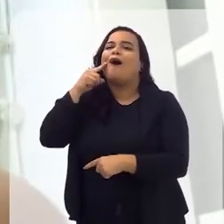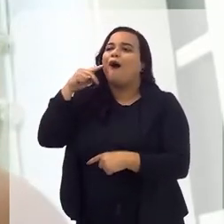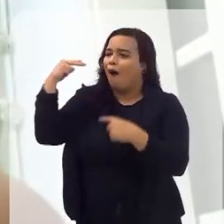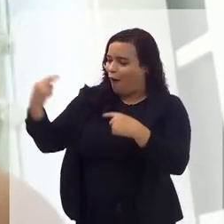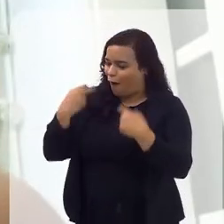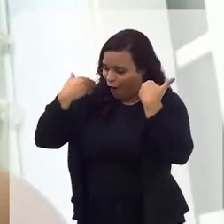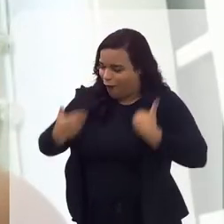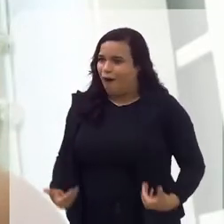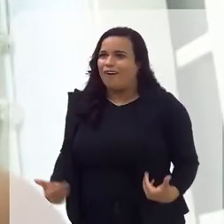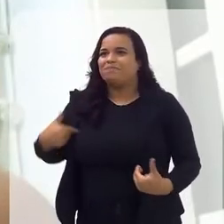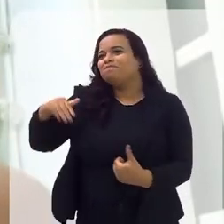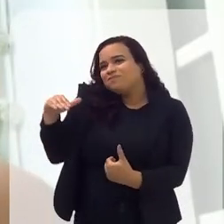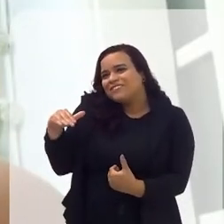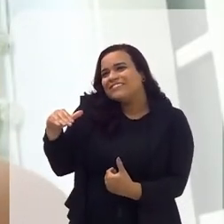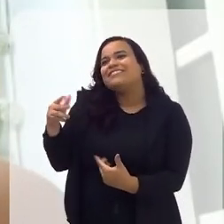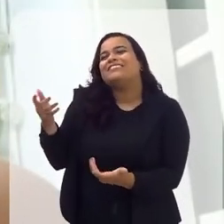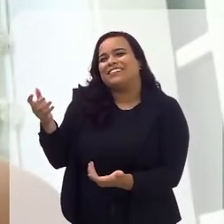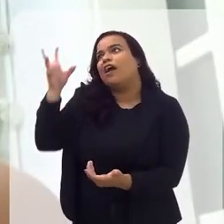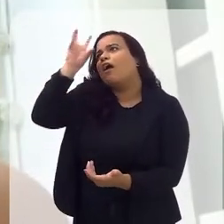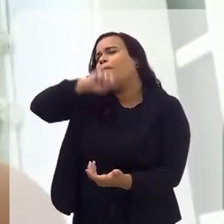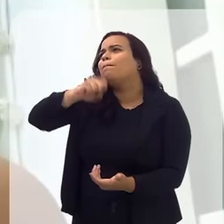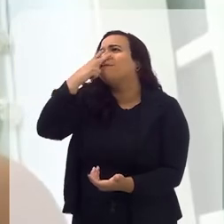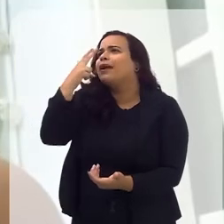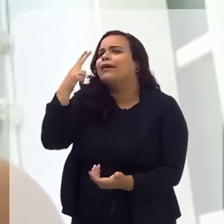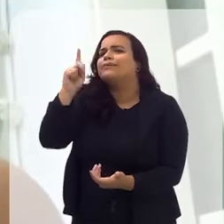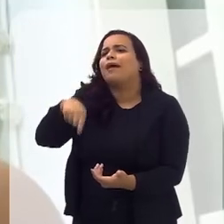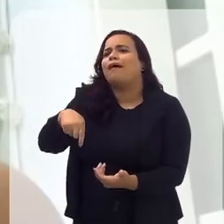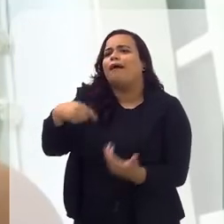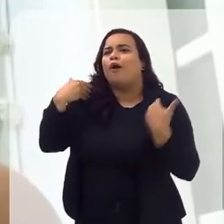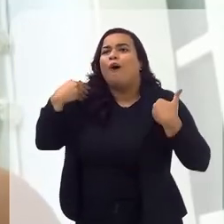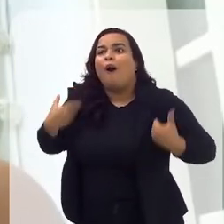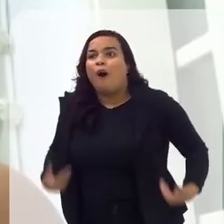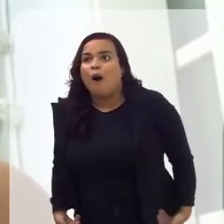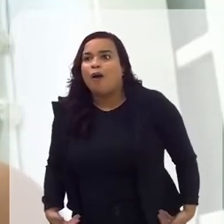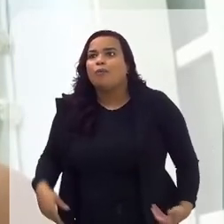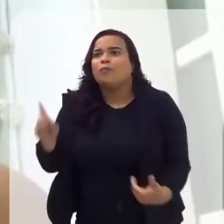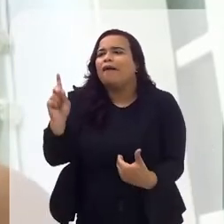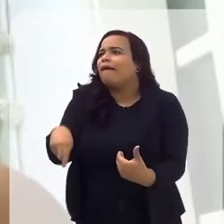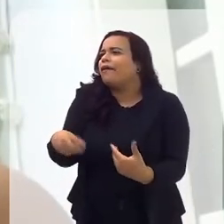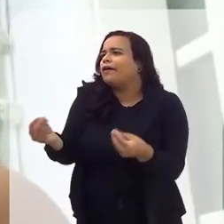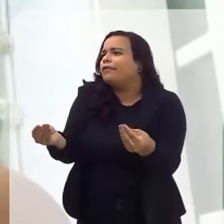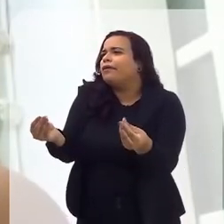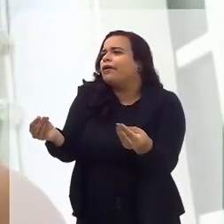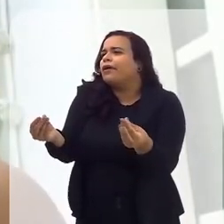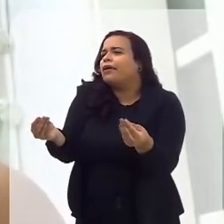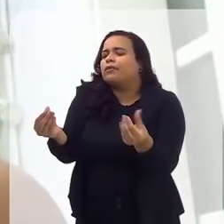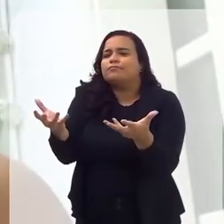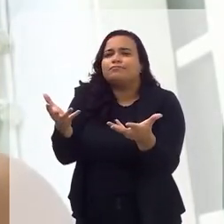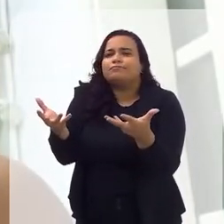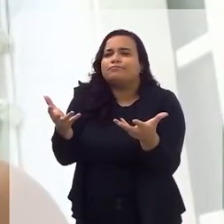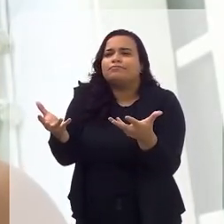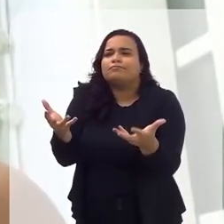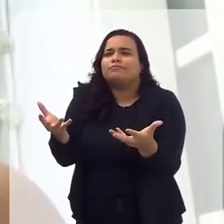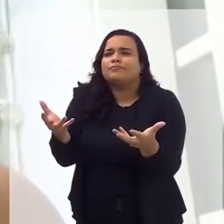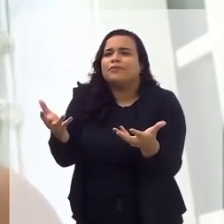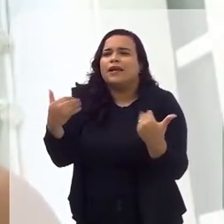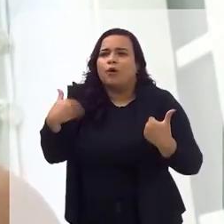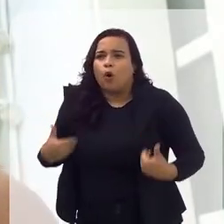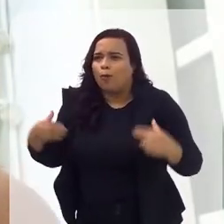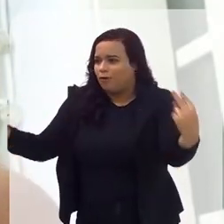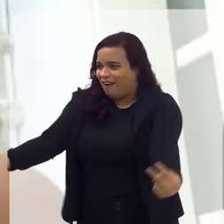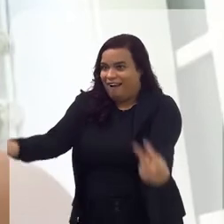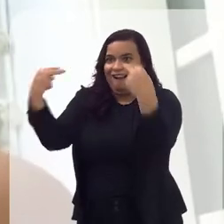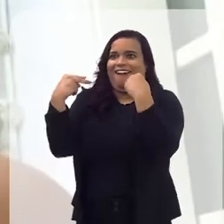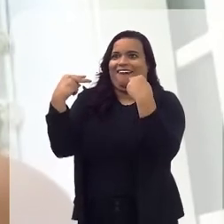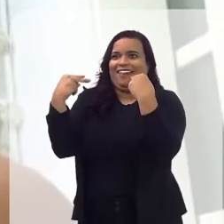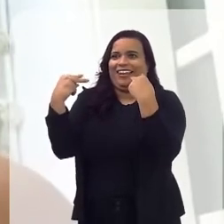gente olha os nossos corpos, porque desde menina a gente aprende a ter um corpo que é um corpo muito mais esse